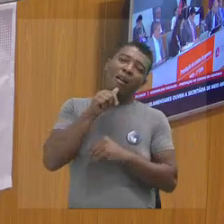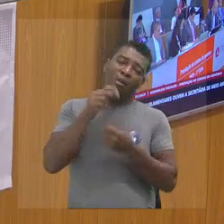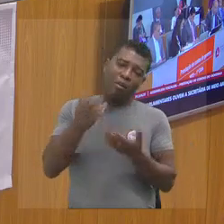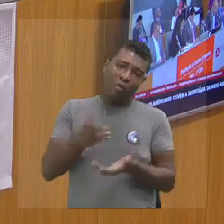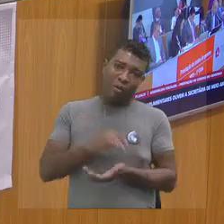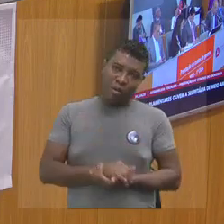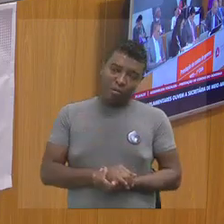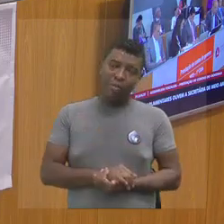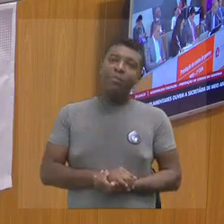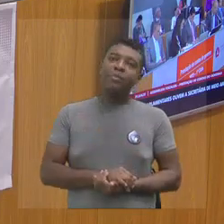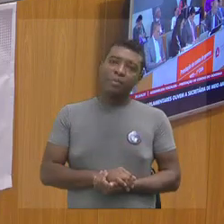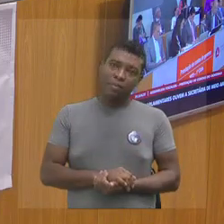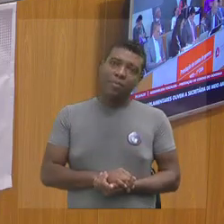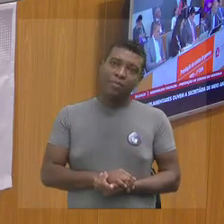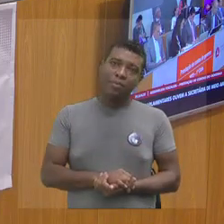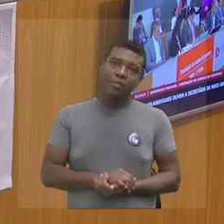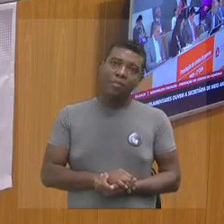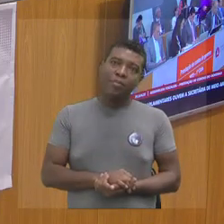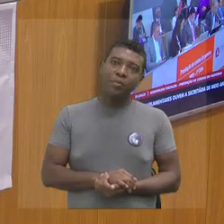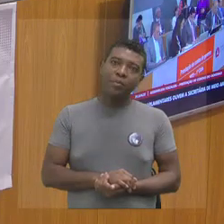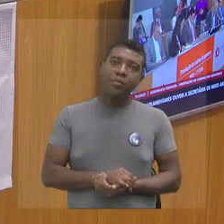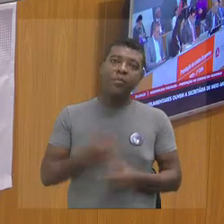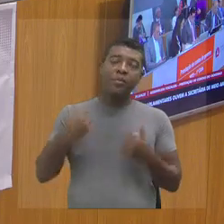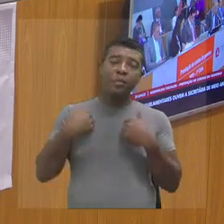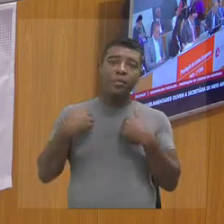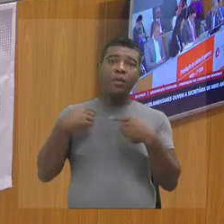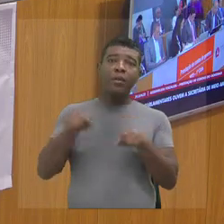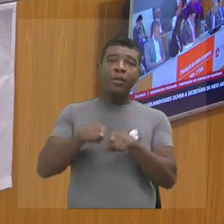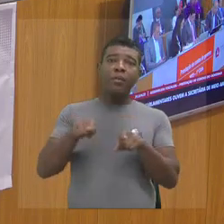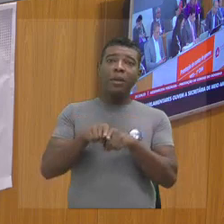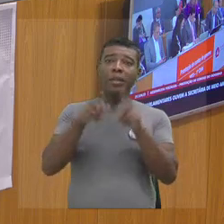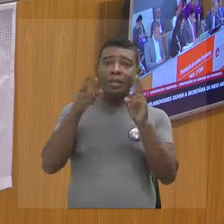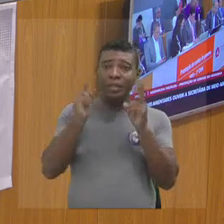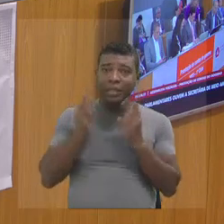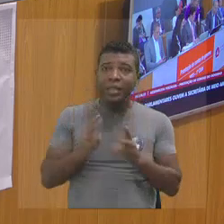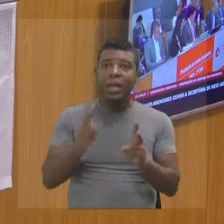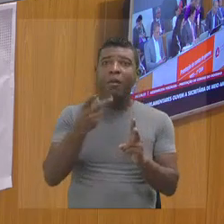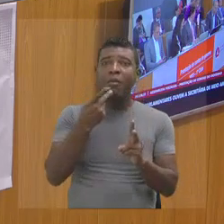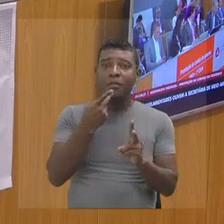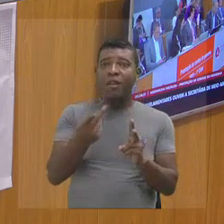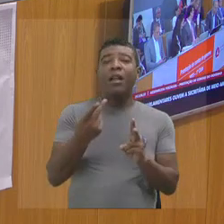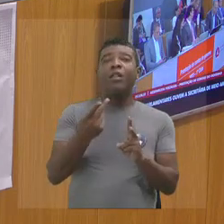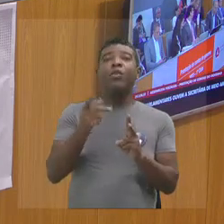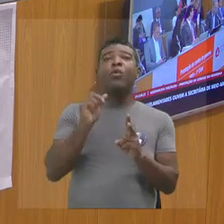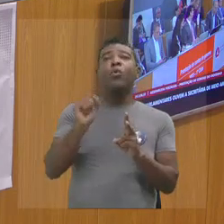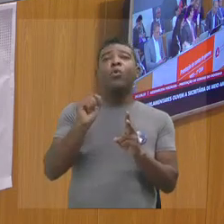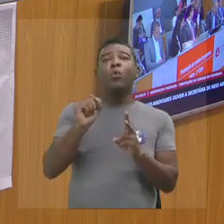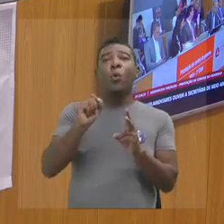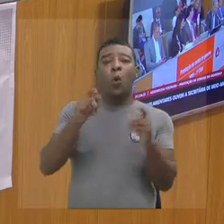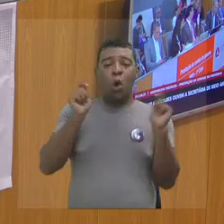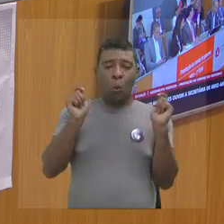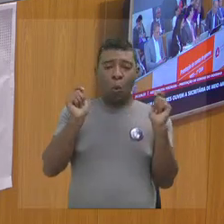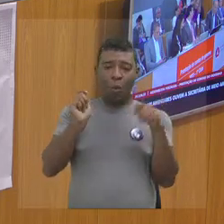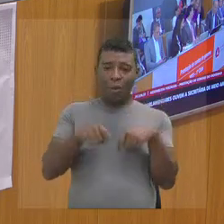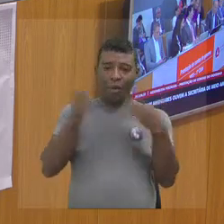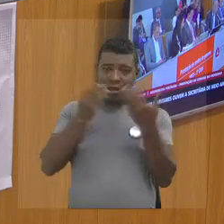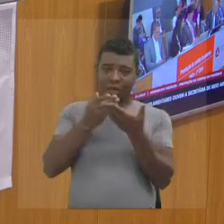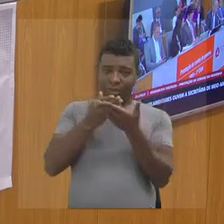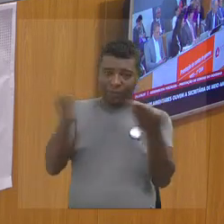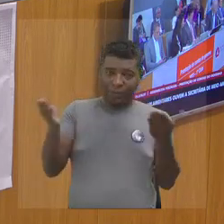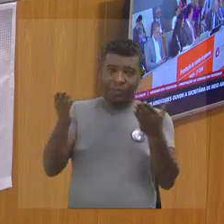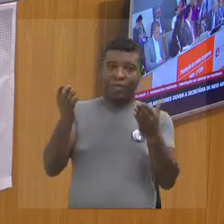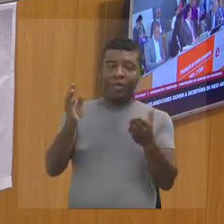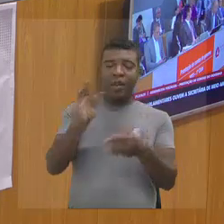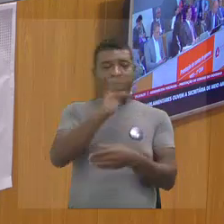eu sempre digo também né que além da competência dos técnicos mas nós precisamos de